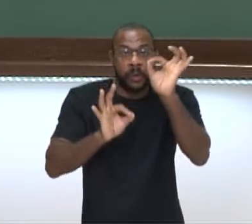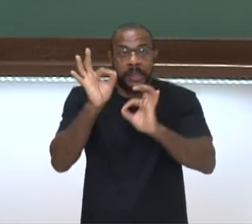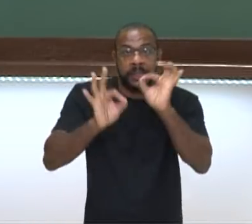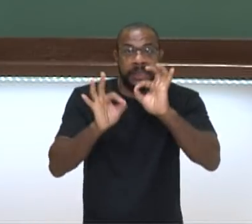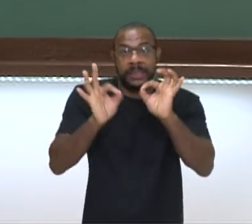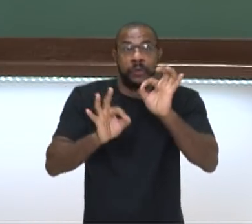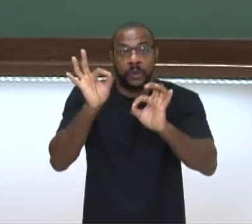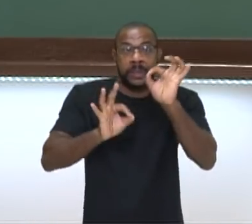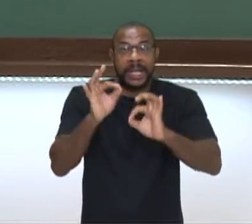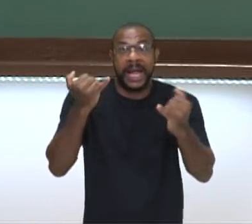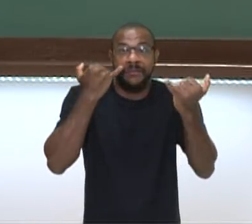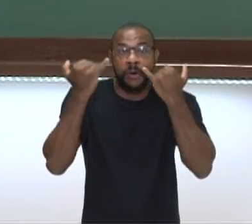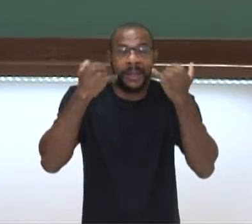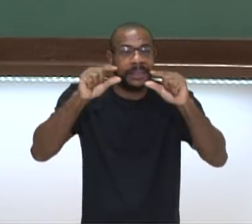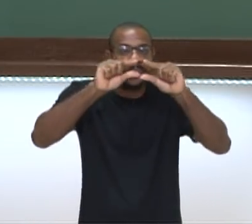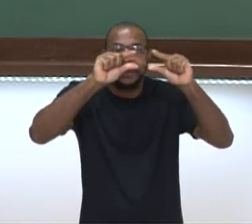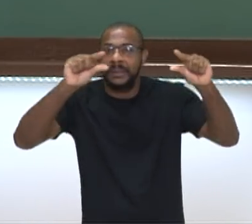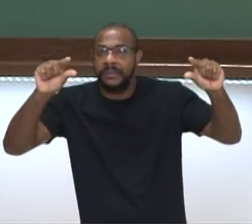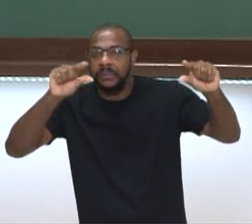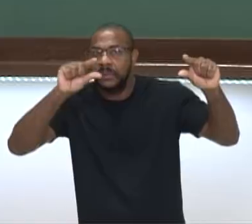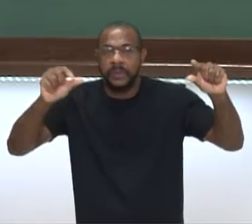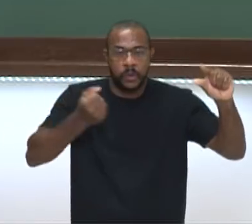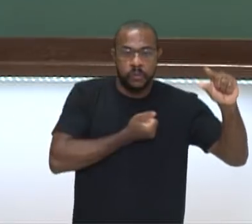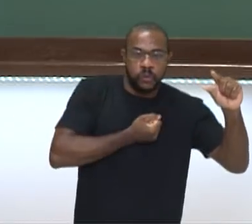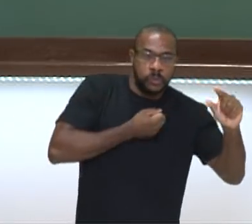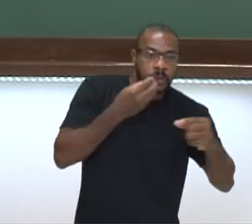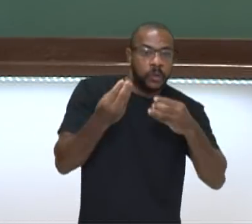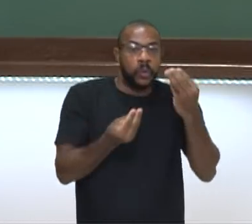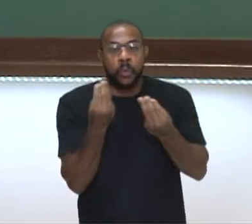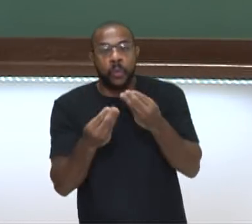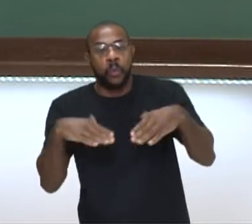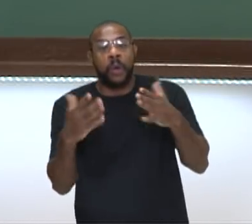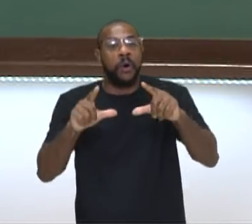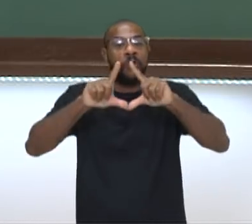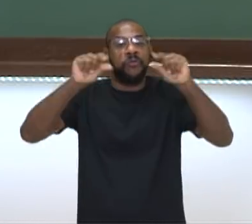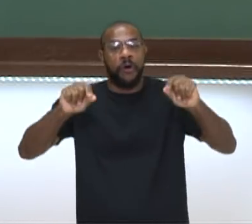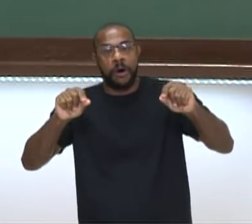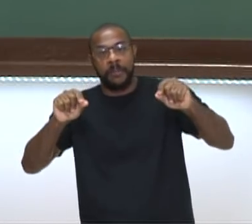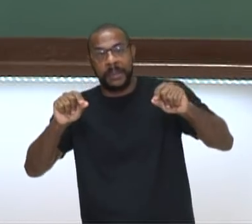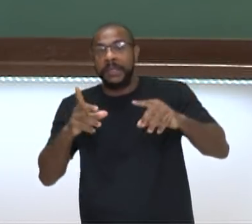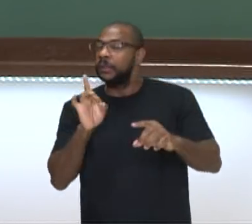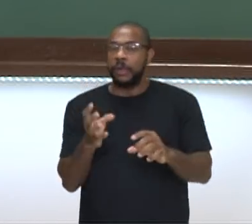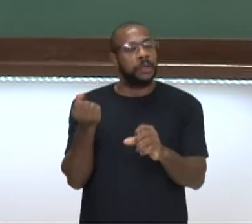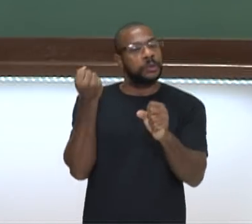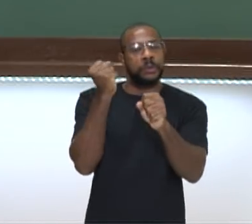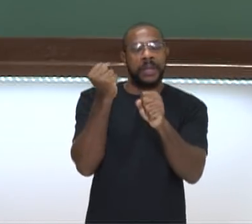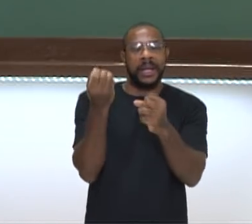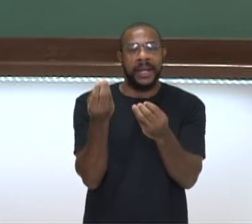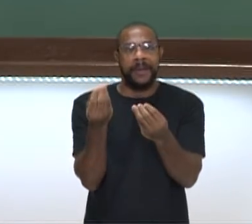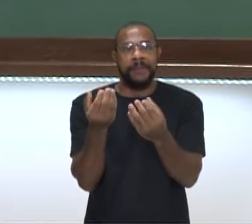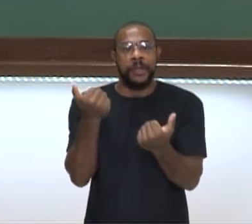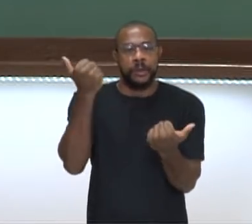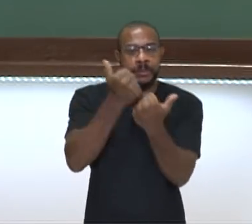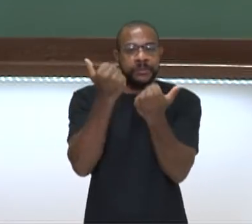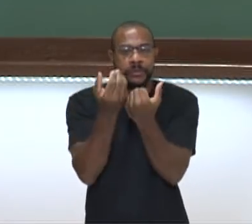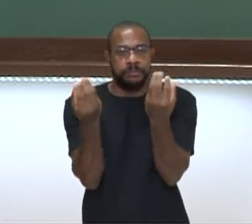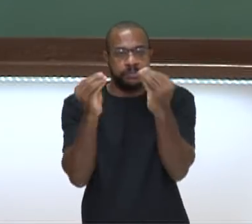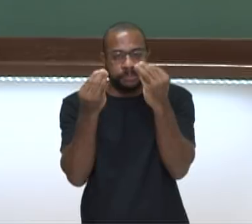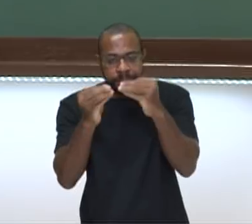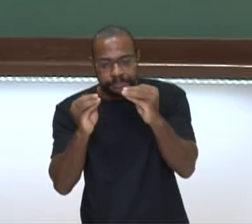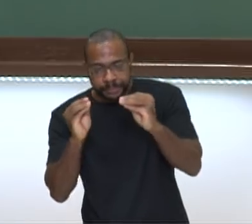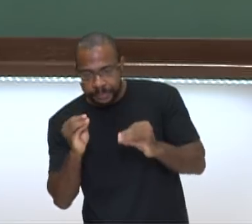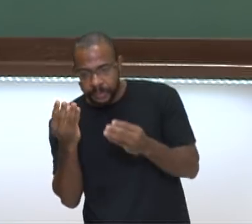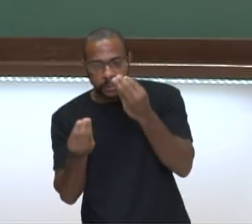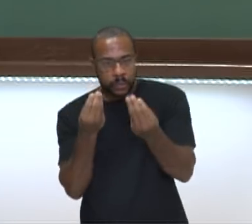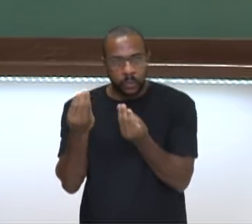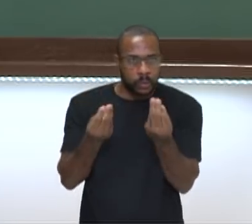dados principais, ver qual fórmula a gente vai utilizar e daí substituir, fazer as continhas e voltar, verificar se a resposta